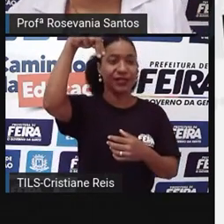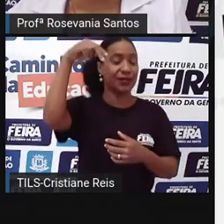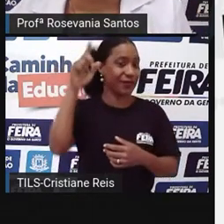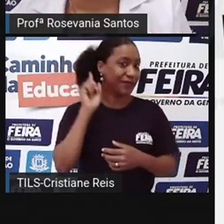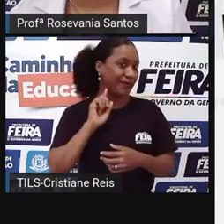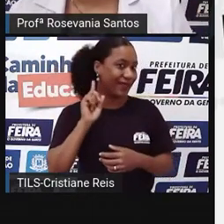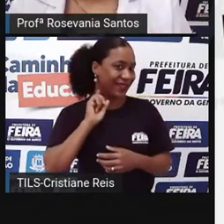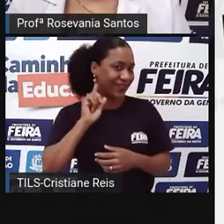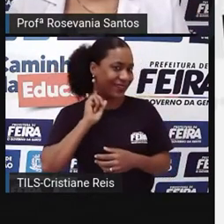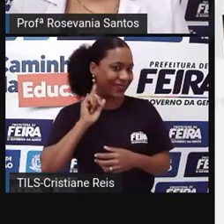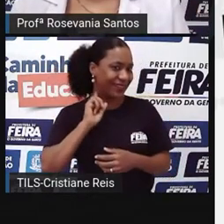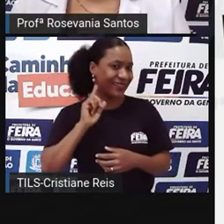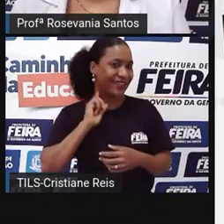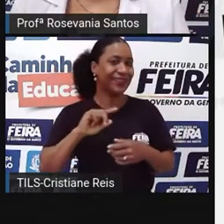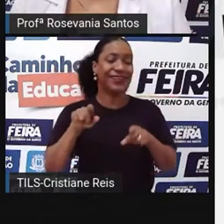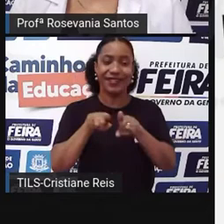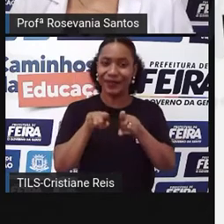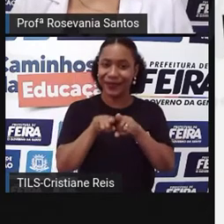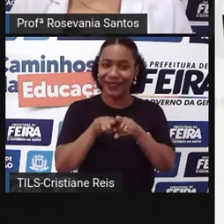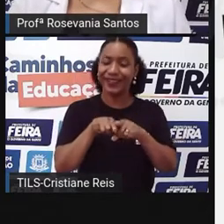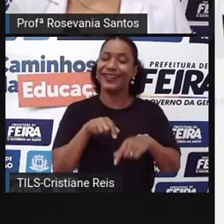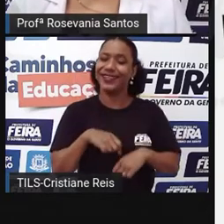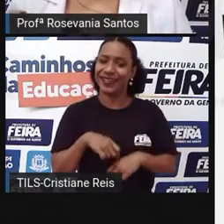bem frias, como o Rio Grande do Sul,